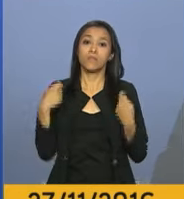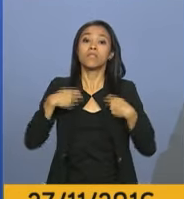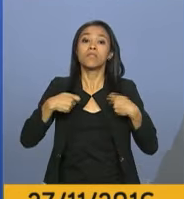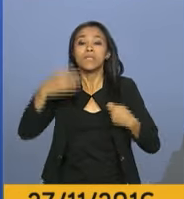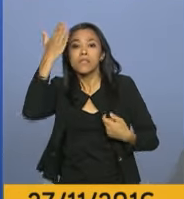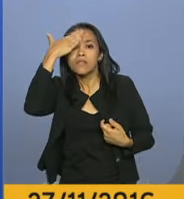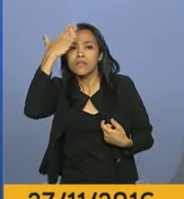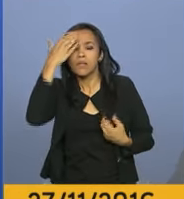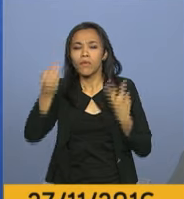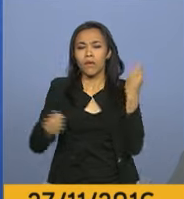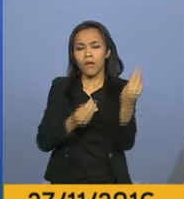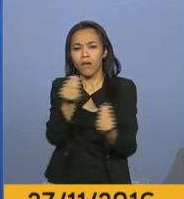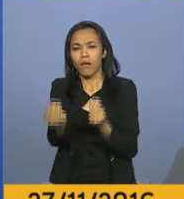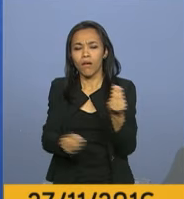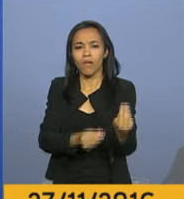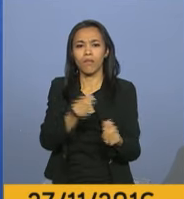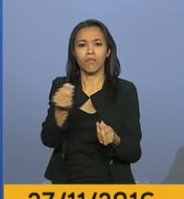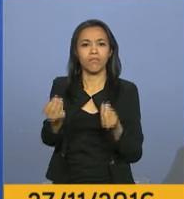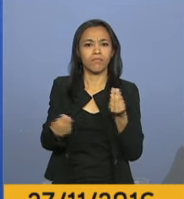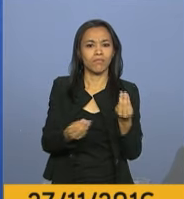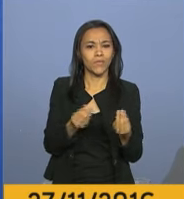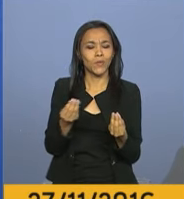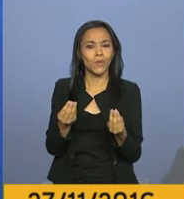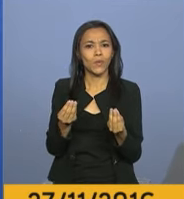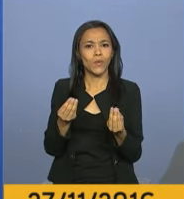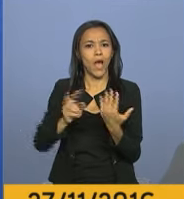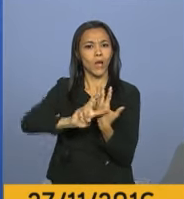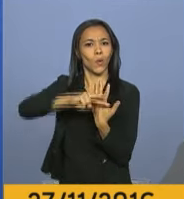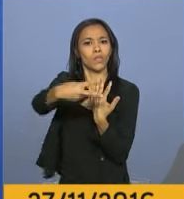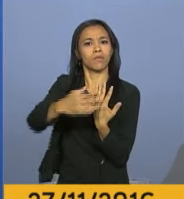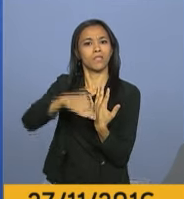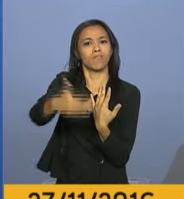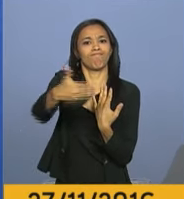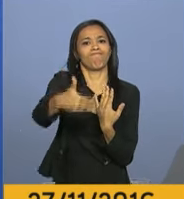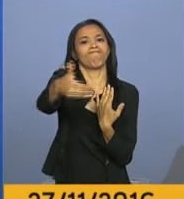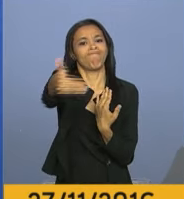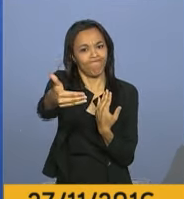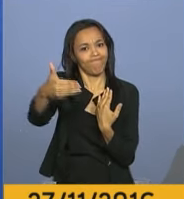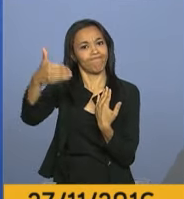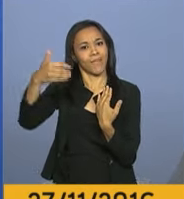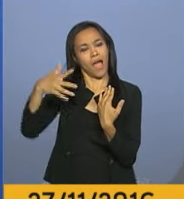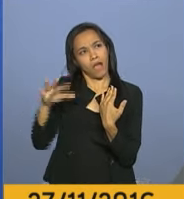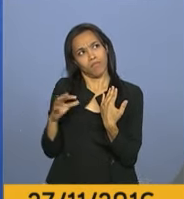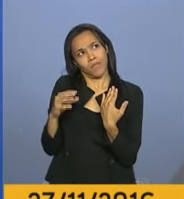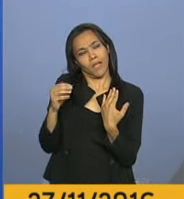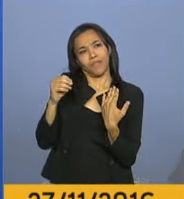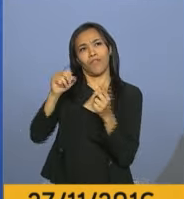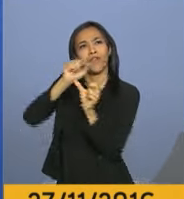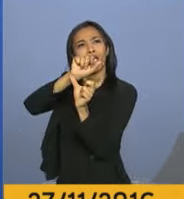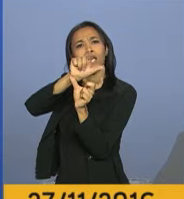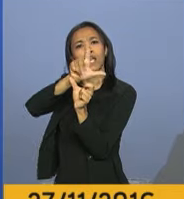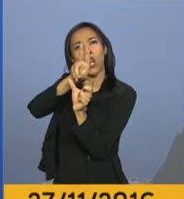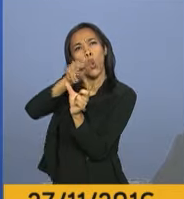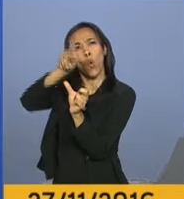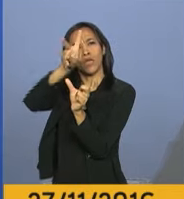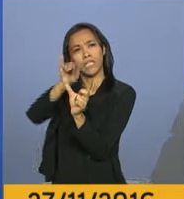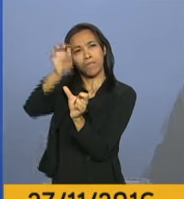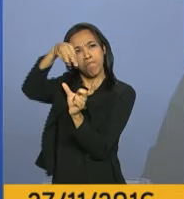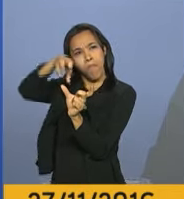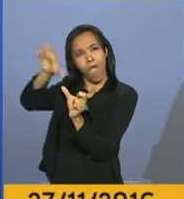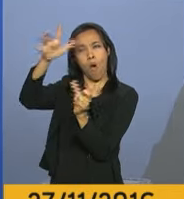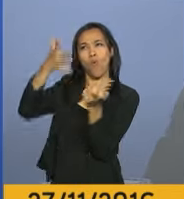a regressão que vem depois do fato. Então, dizer, houve lua de mel? Creio que